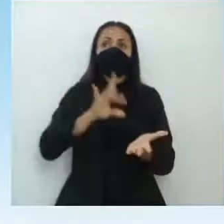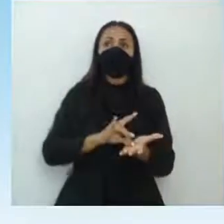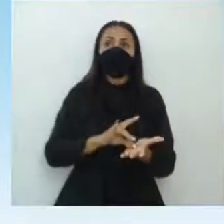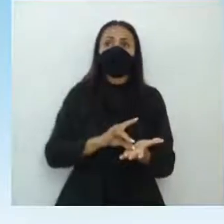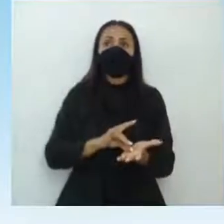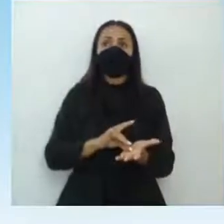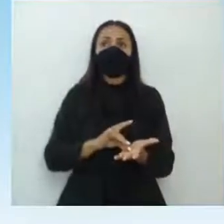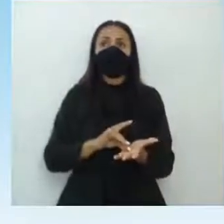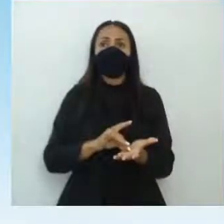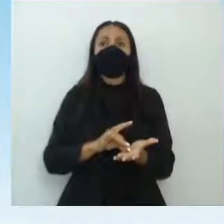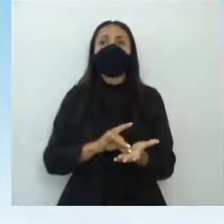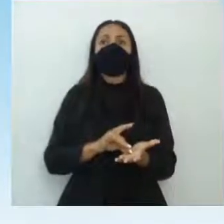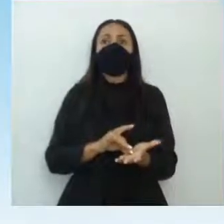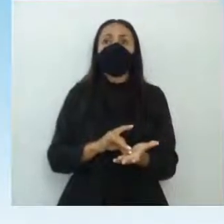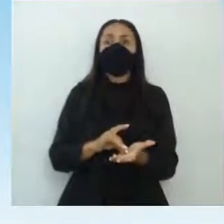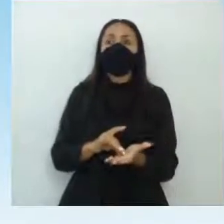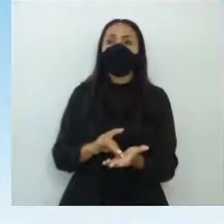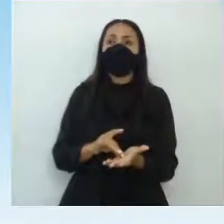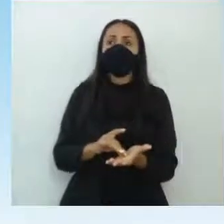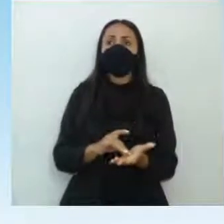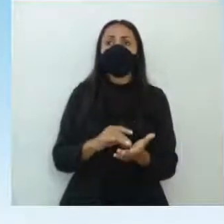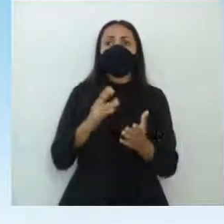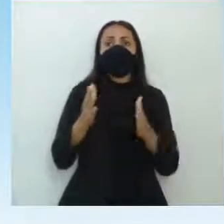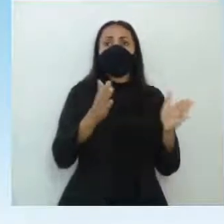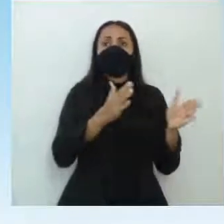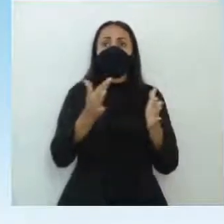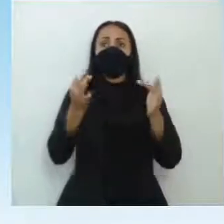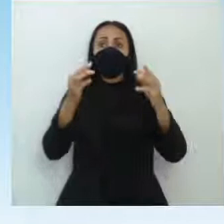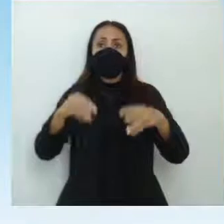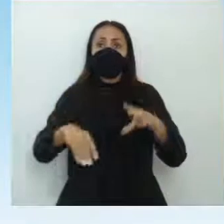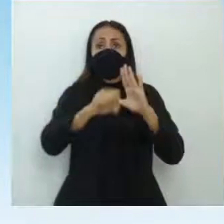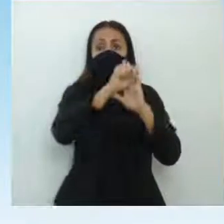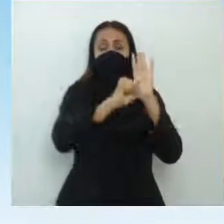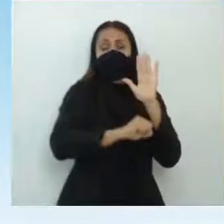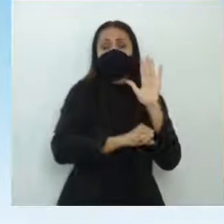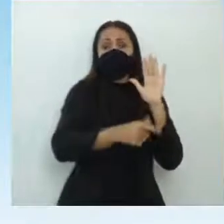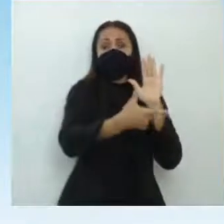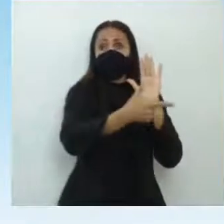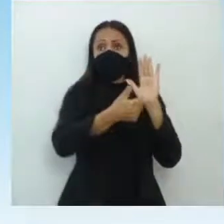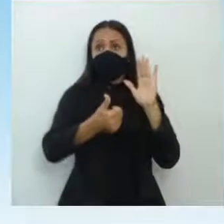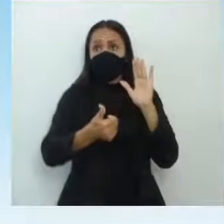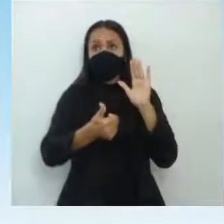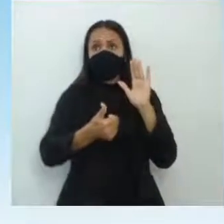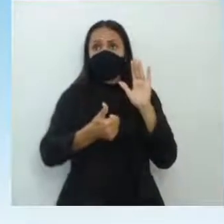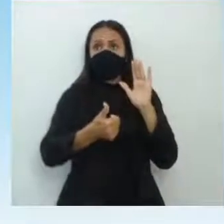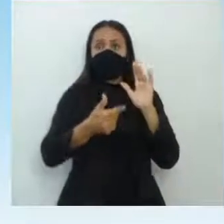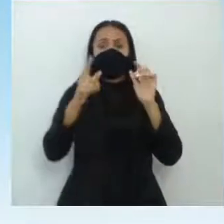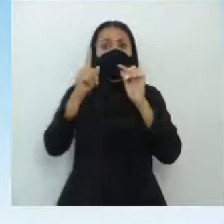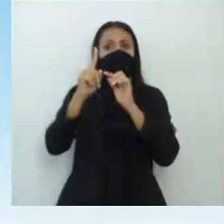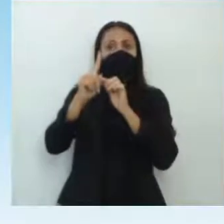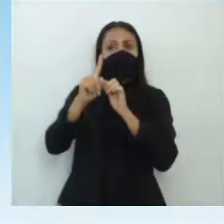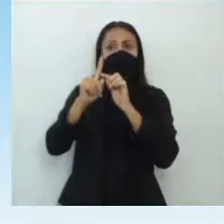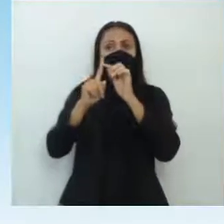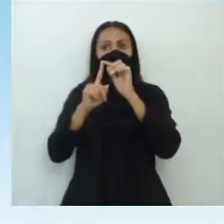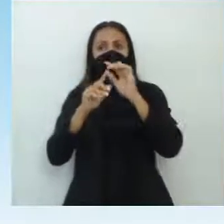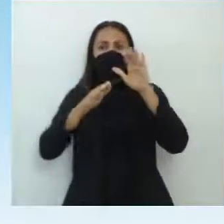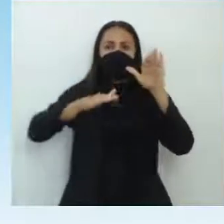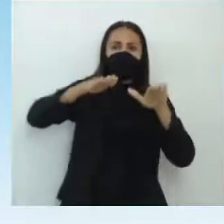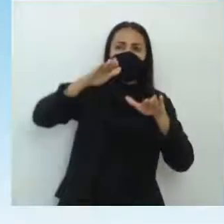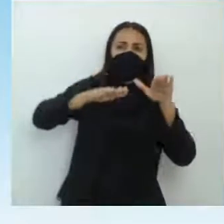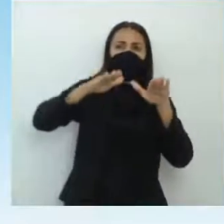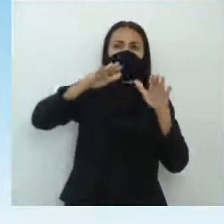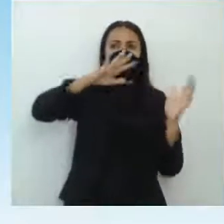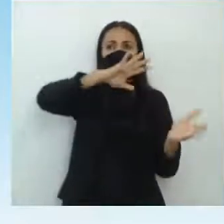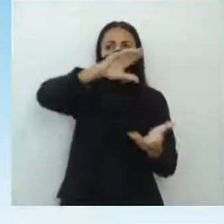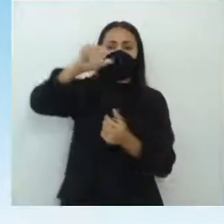por especialistas, prevê-se para o fim do século XXI o aumento de temperatura média do planeta